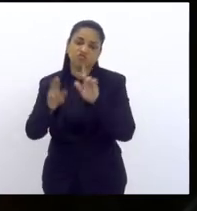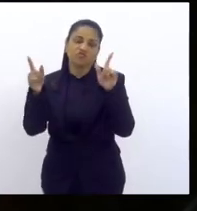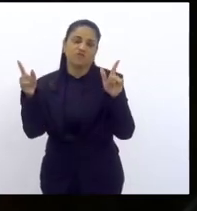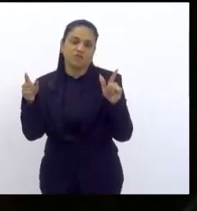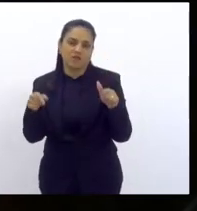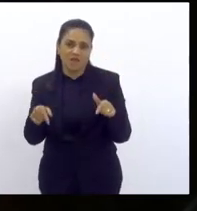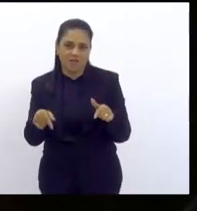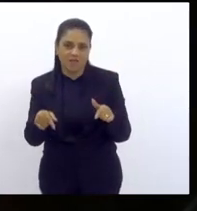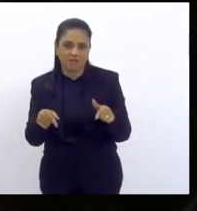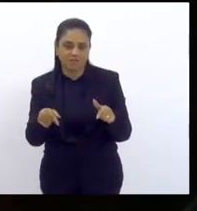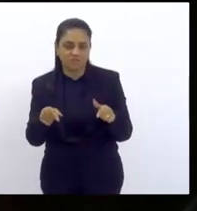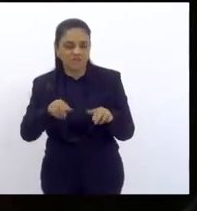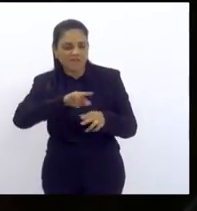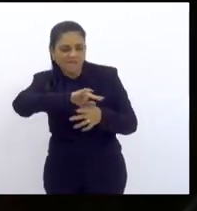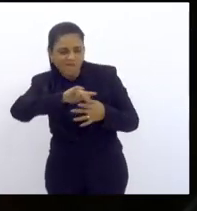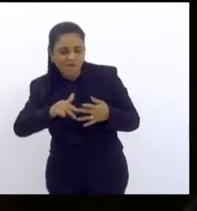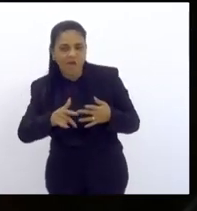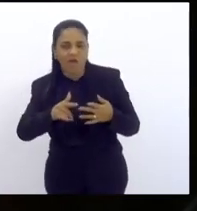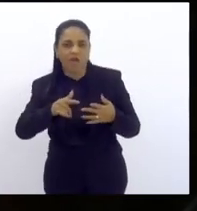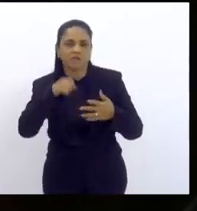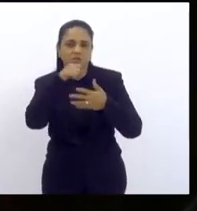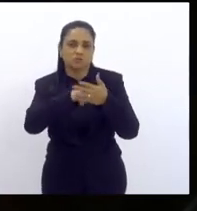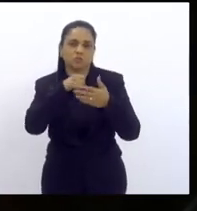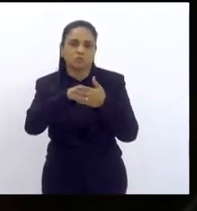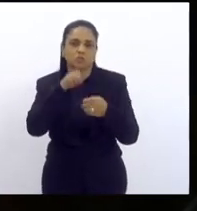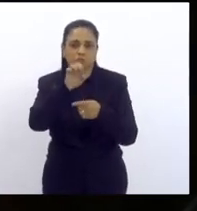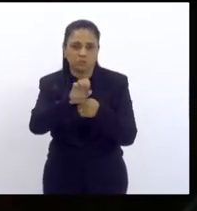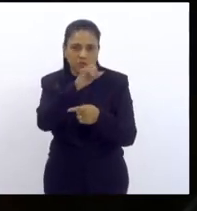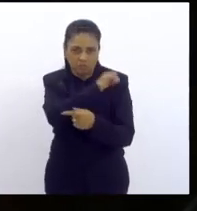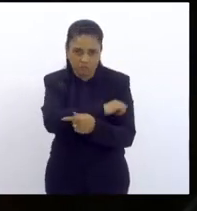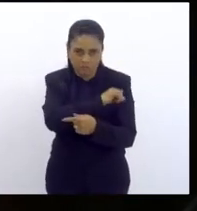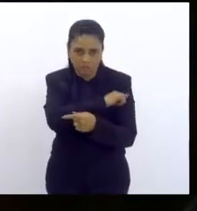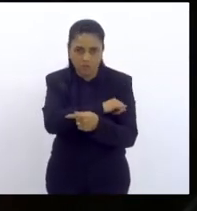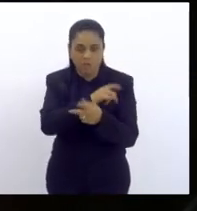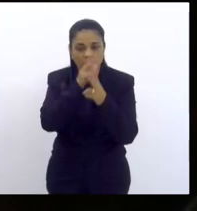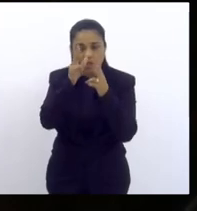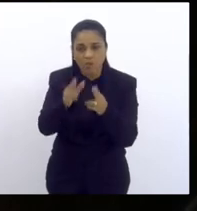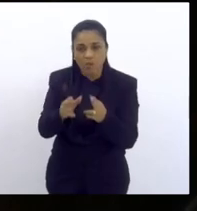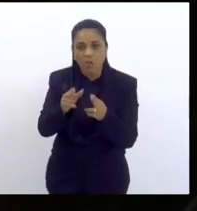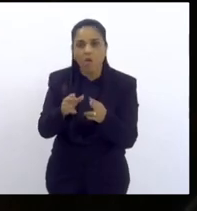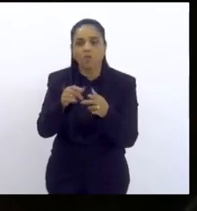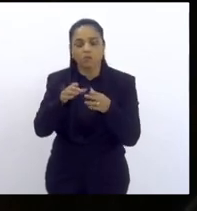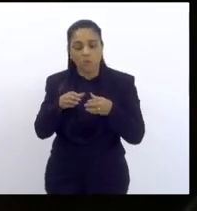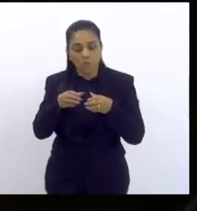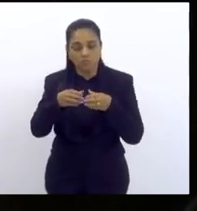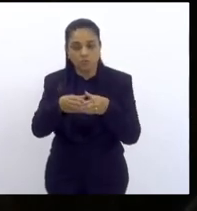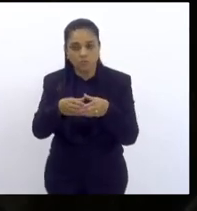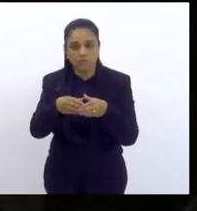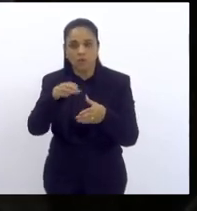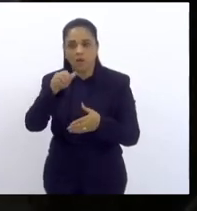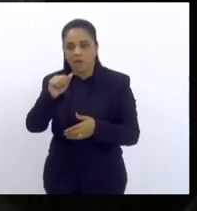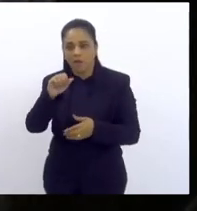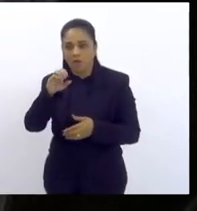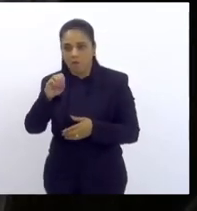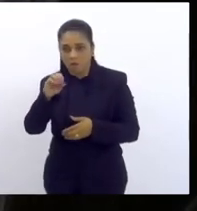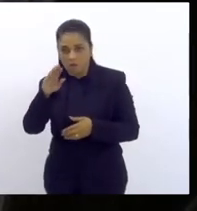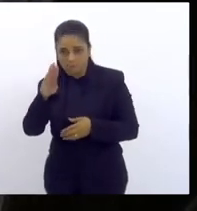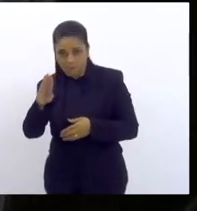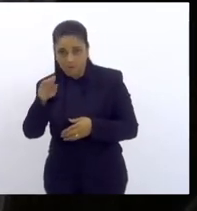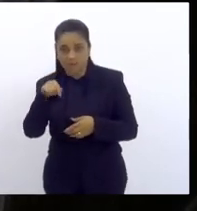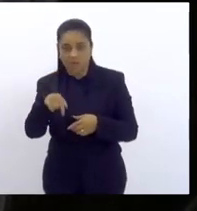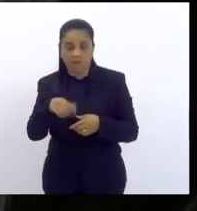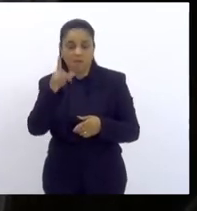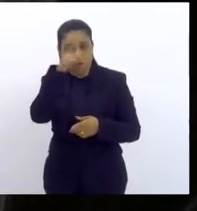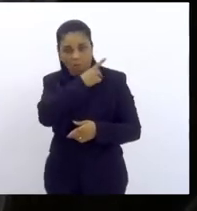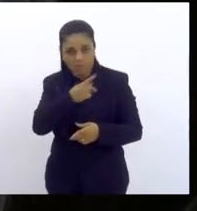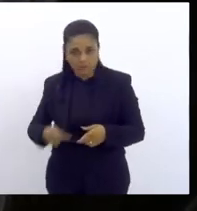tem no Estado do Rio de Janeiro e já tivemos também a nível Nacional quando eu presidia comissão nacional da OAB tá aqui um colega Luiz Albuquerque